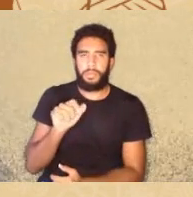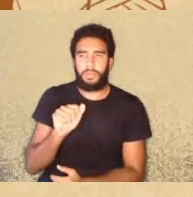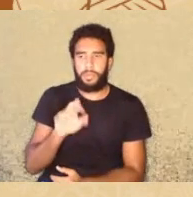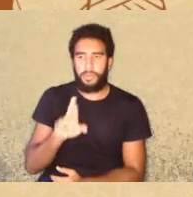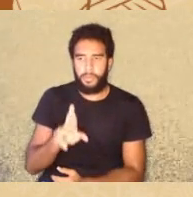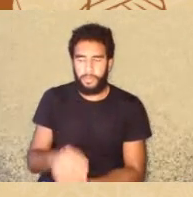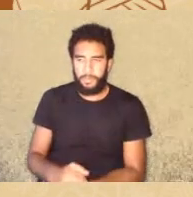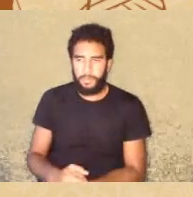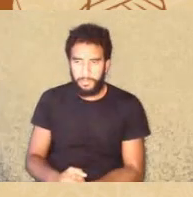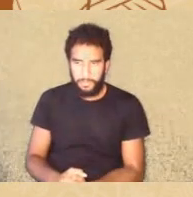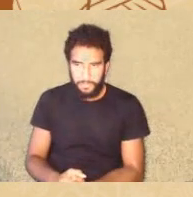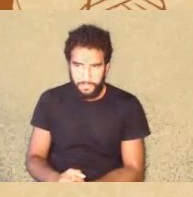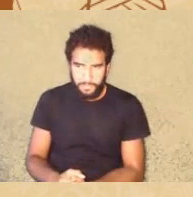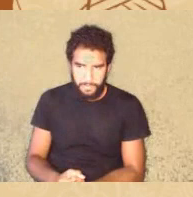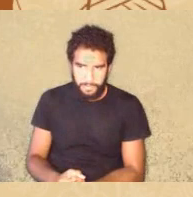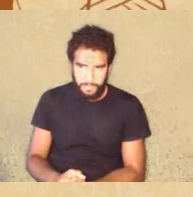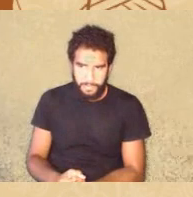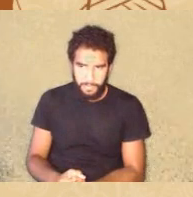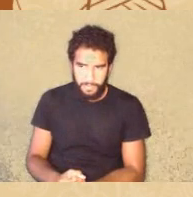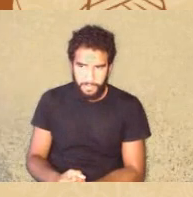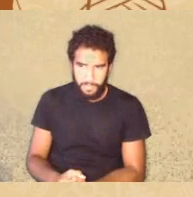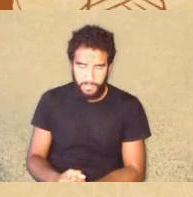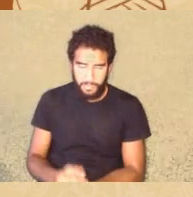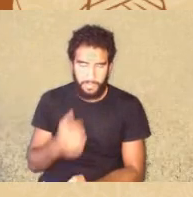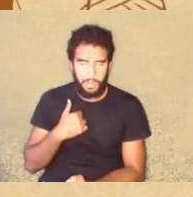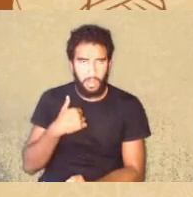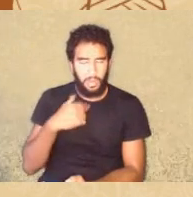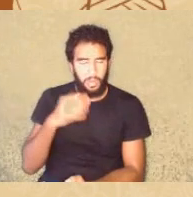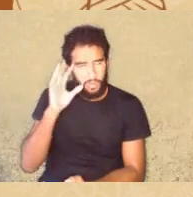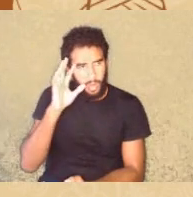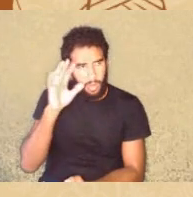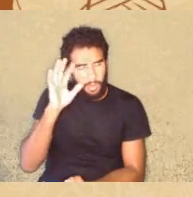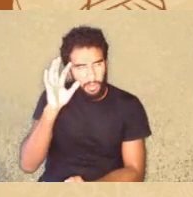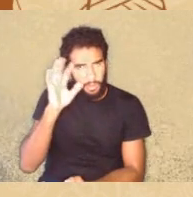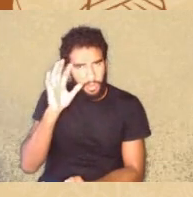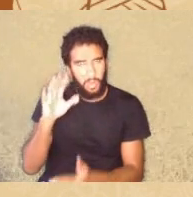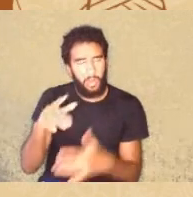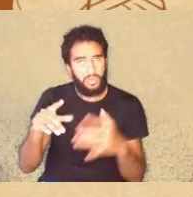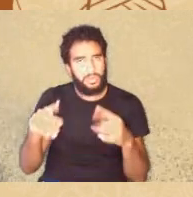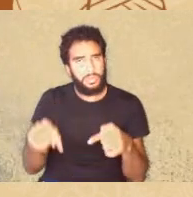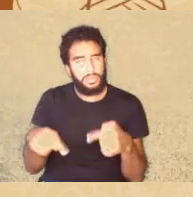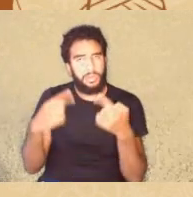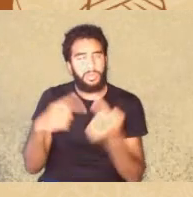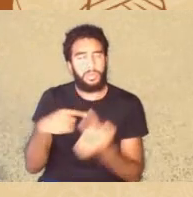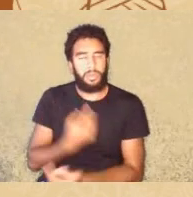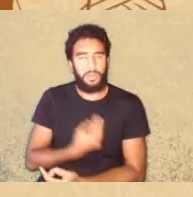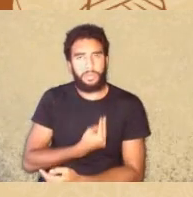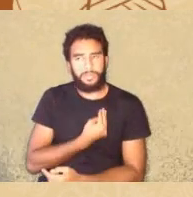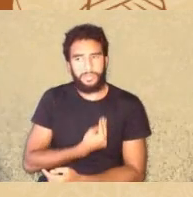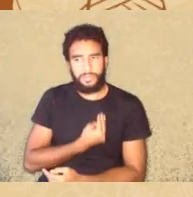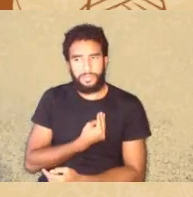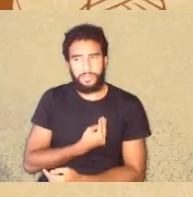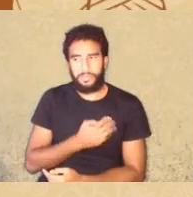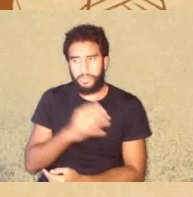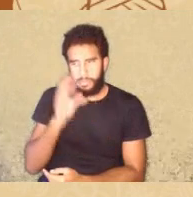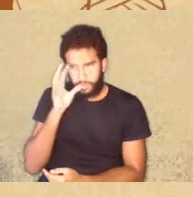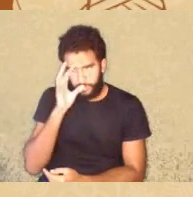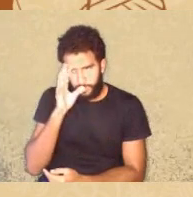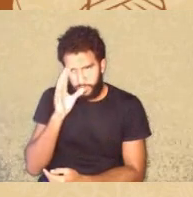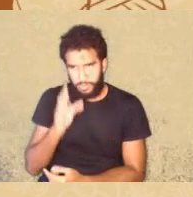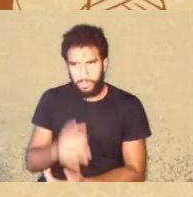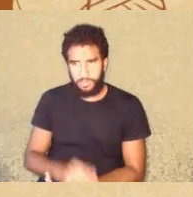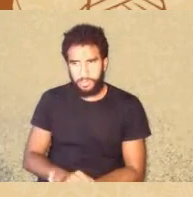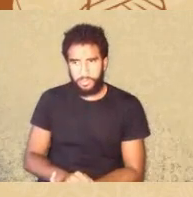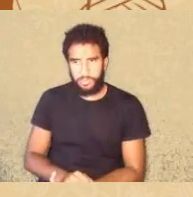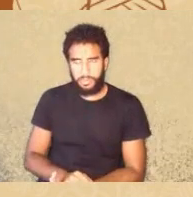Enfim, estava pensando aqui nos desafios que a gente tem de pensar aí numa formação